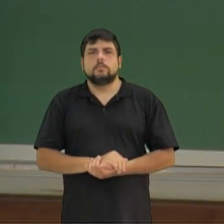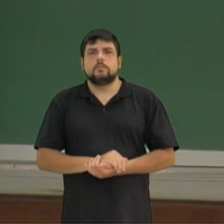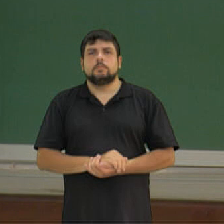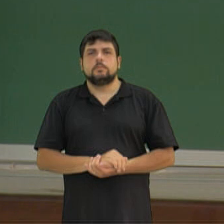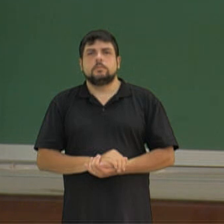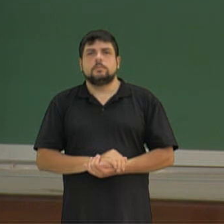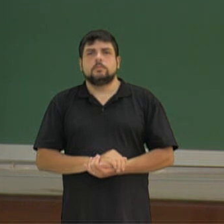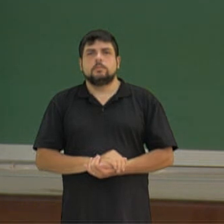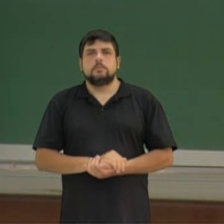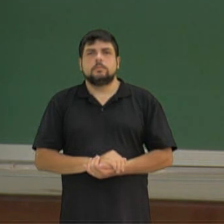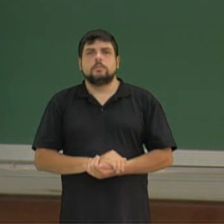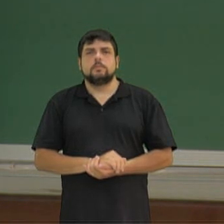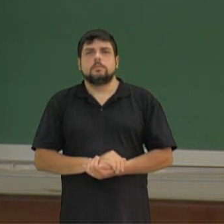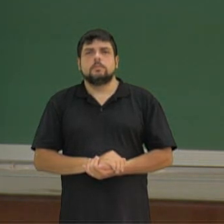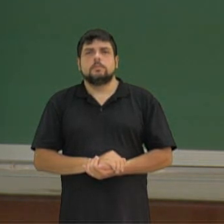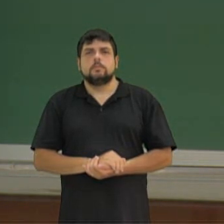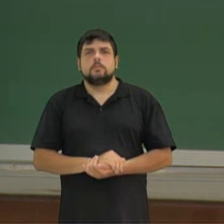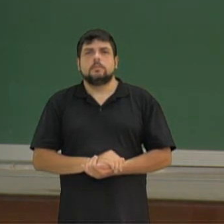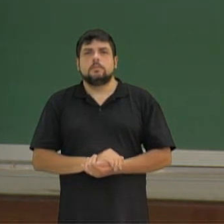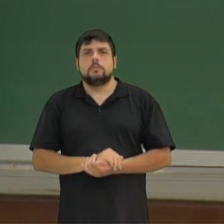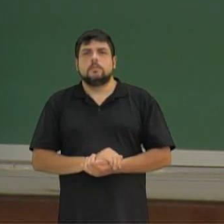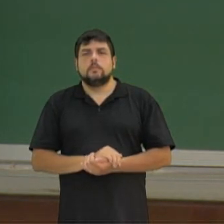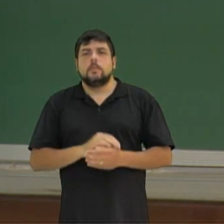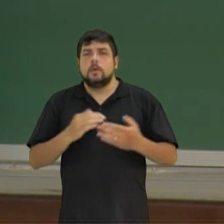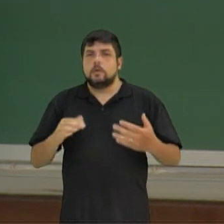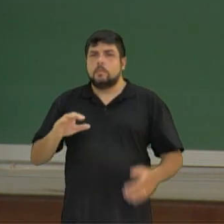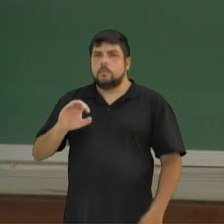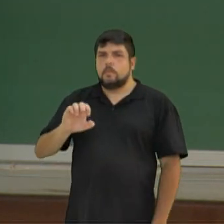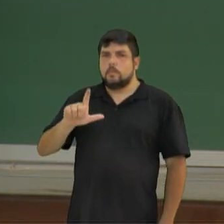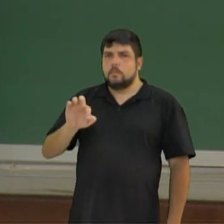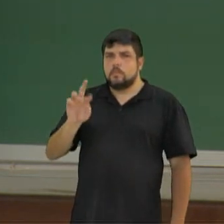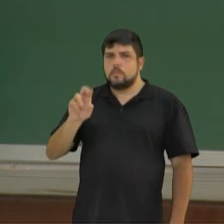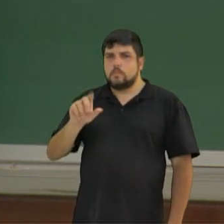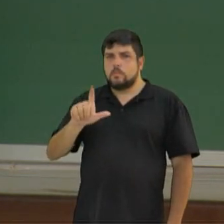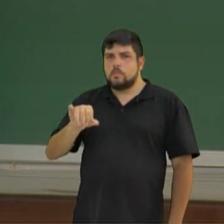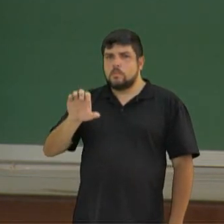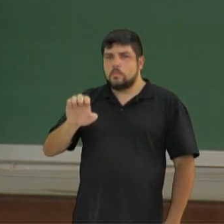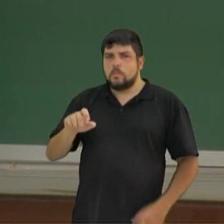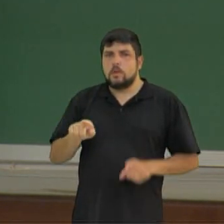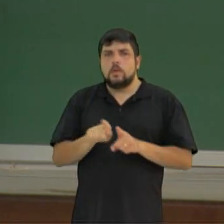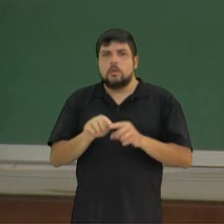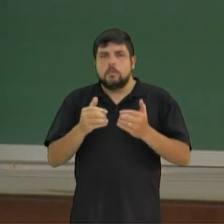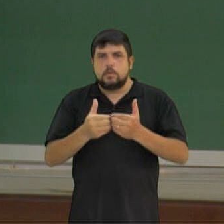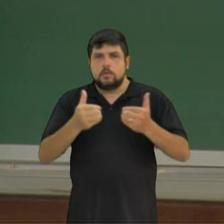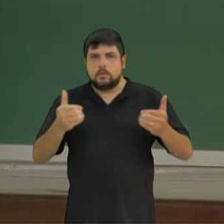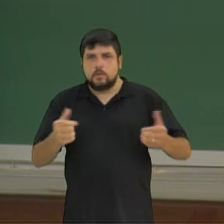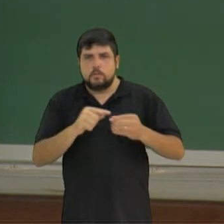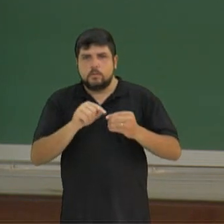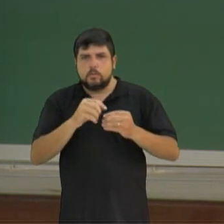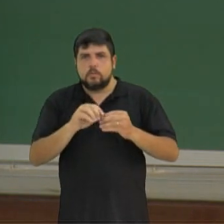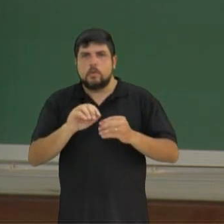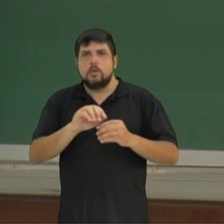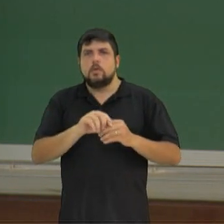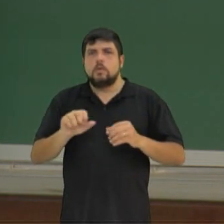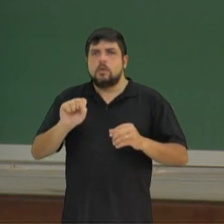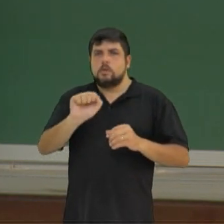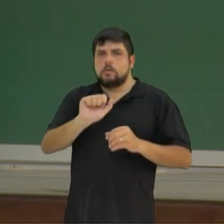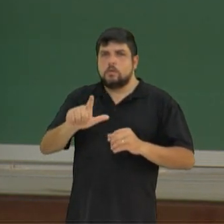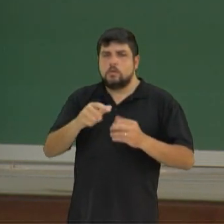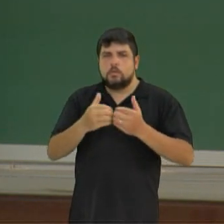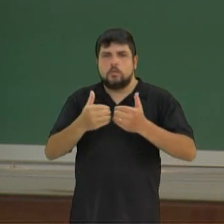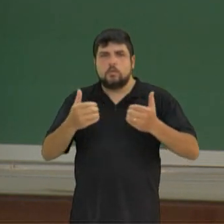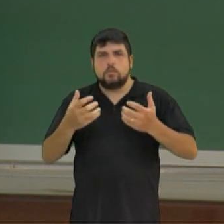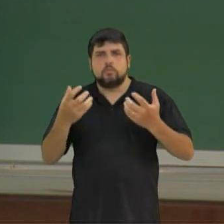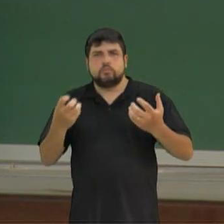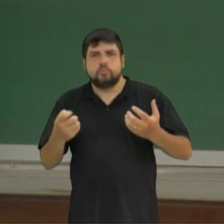Cl2 gasoso. Então na eletrólise ígnea, na separação dos íons lá, do sal quando está fundido, a gente